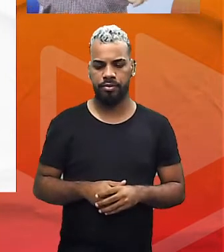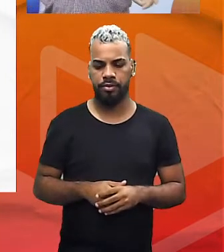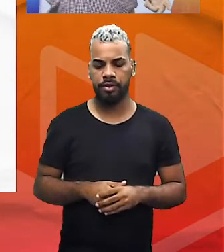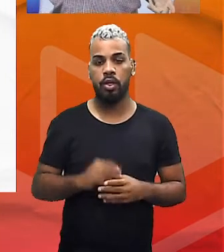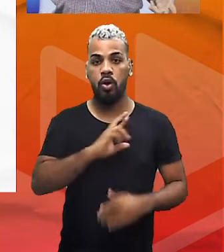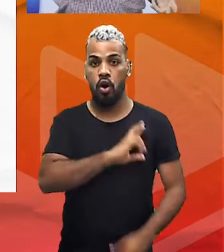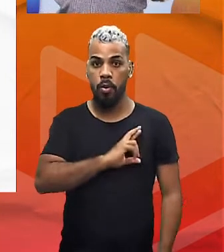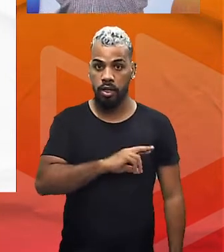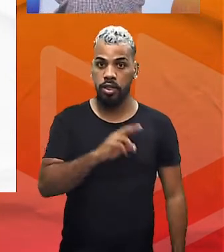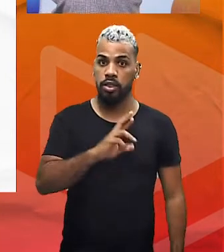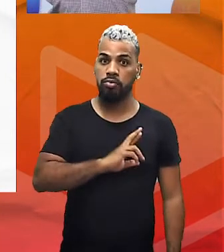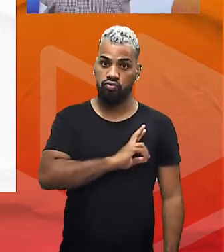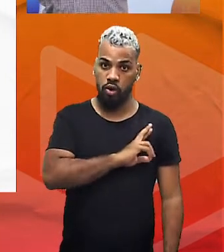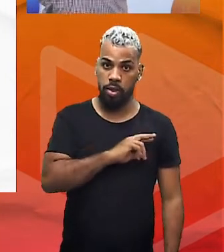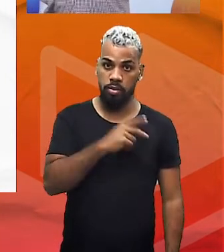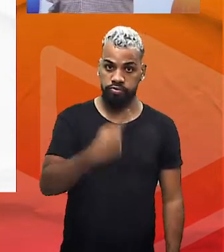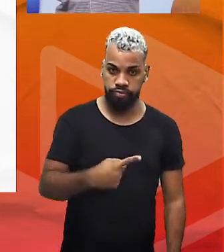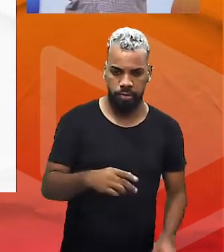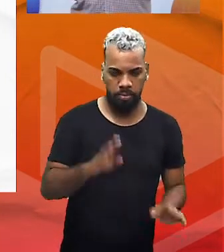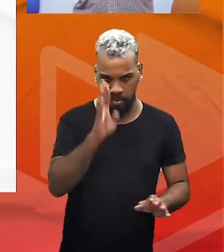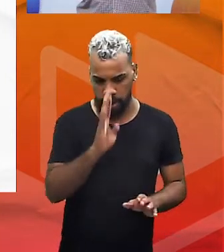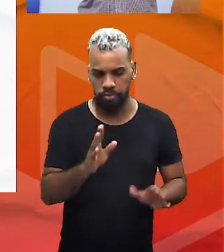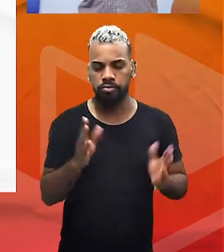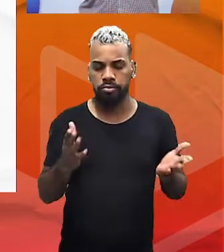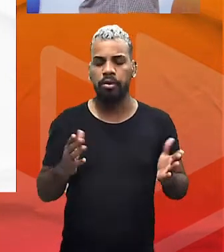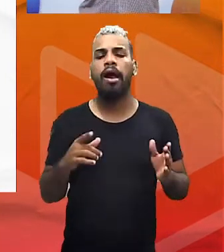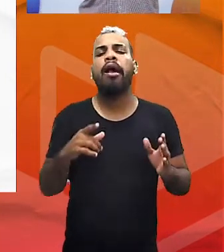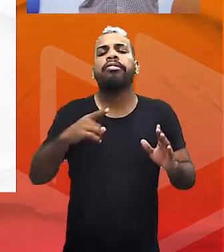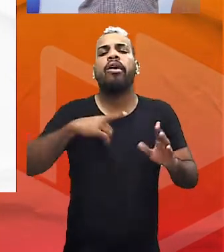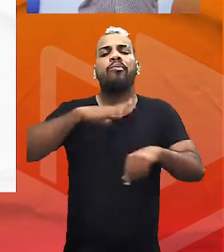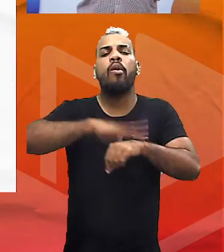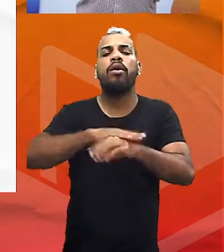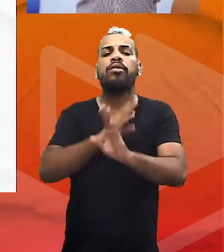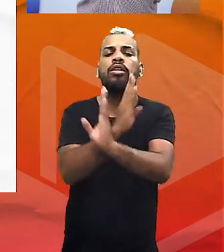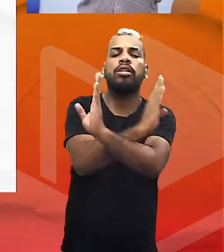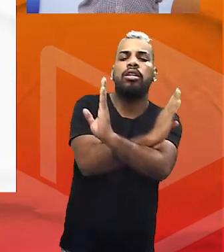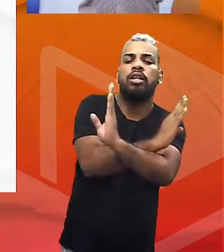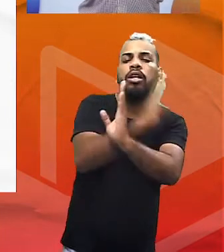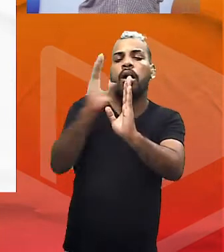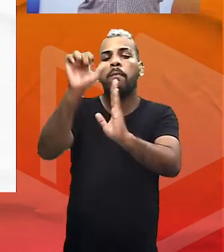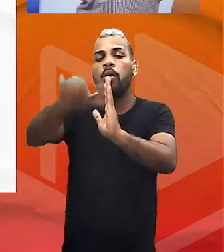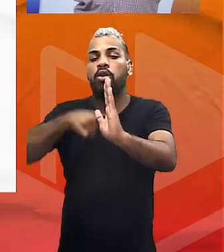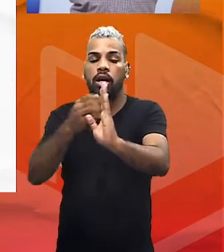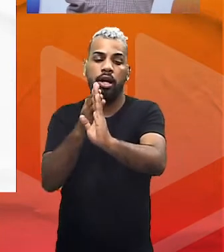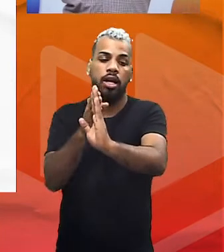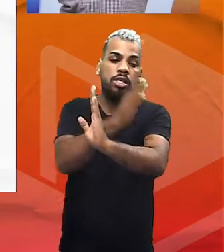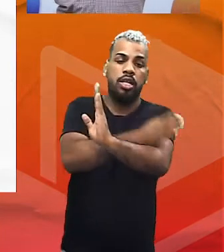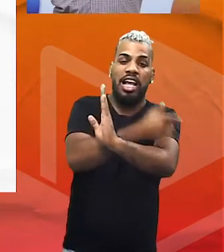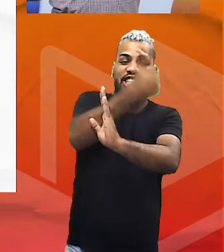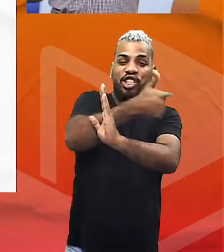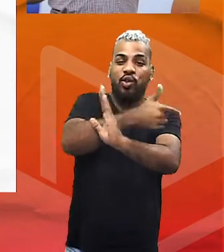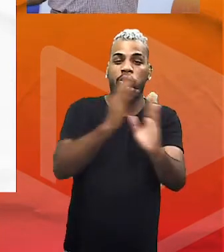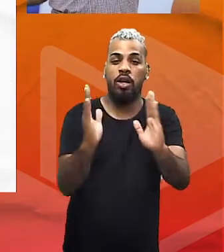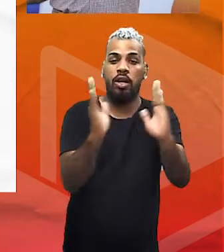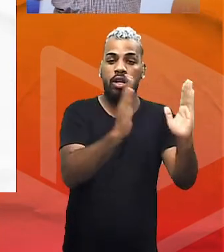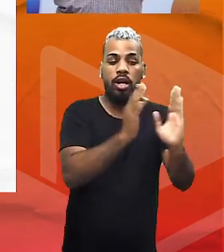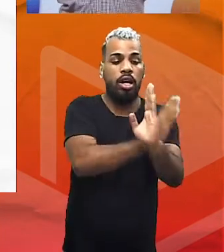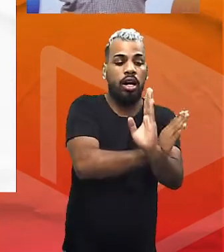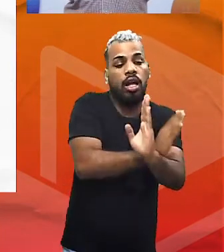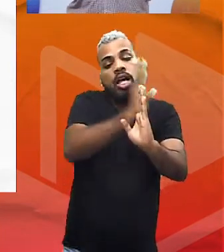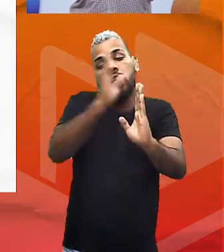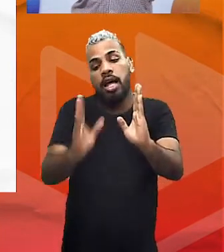romance romântico. E aí ele pega essa fase de transição da segunda geração e a terceira